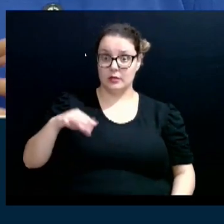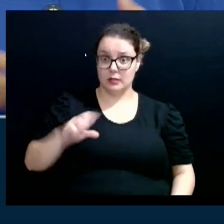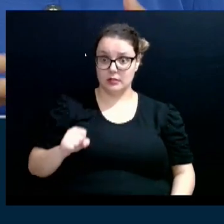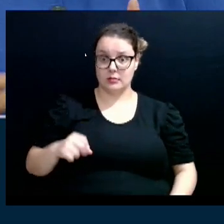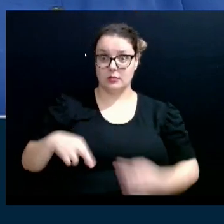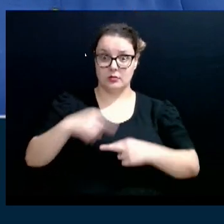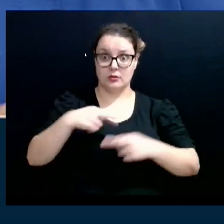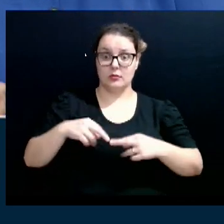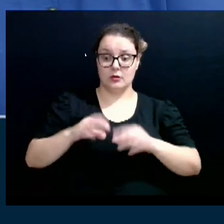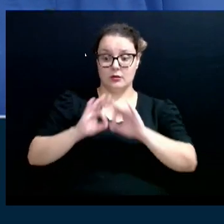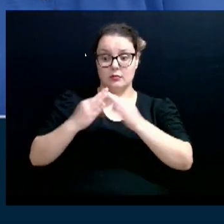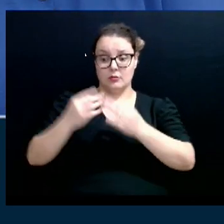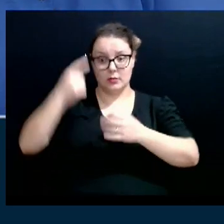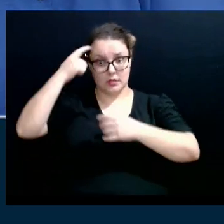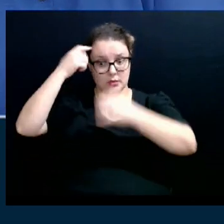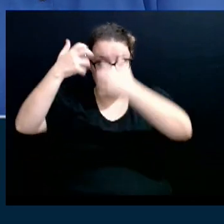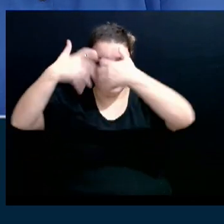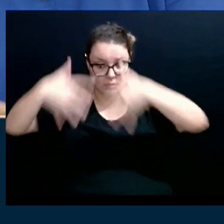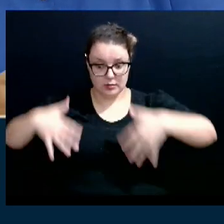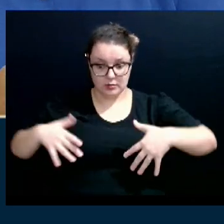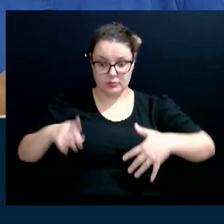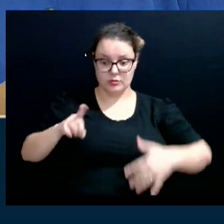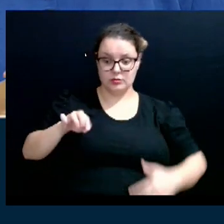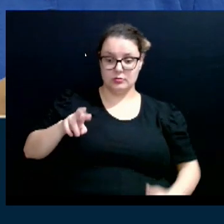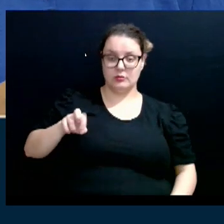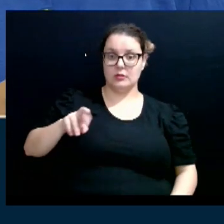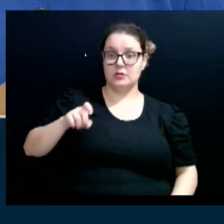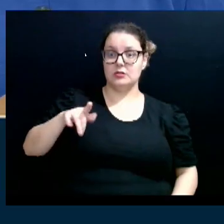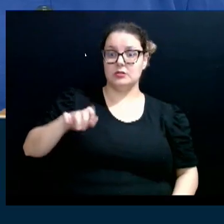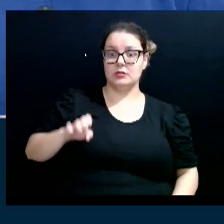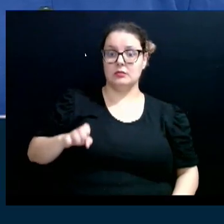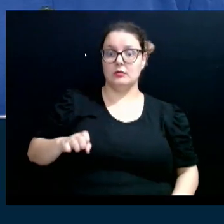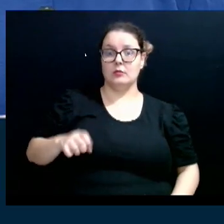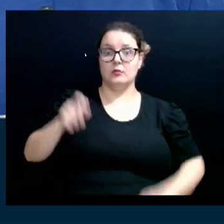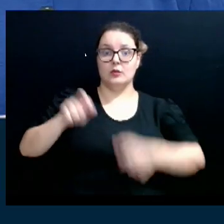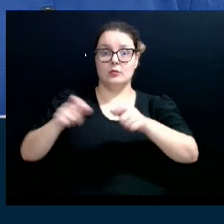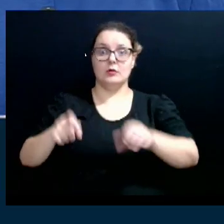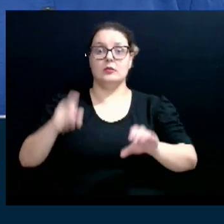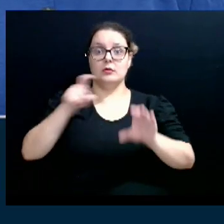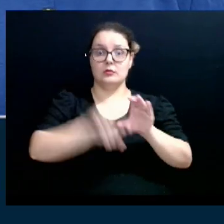neurodivergentes, porque a pessoa fica dependente da reação do outro também, não é?